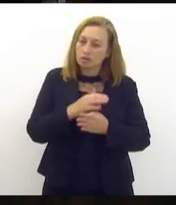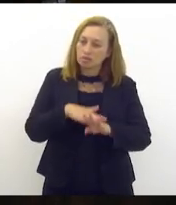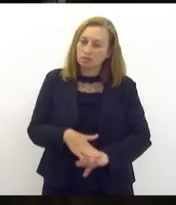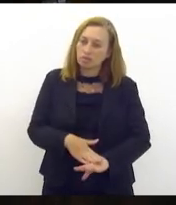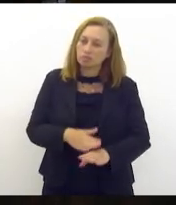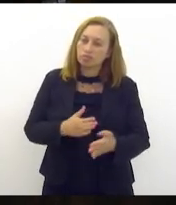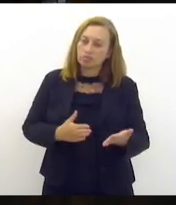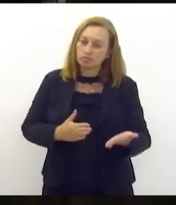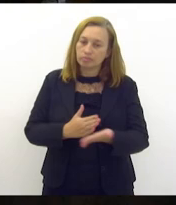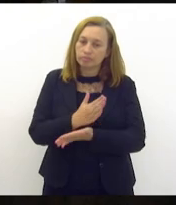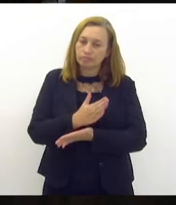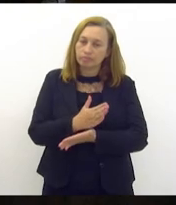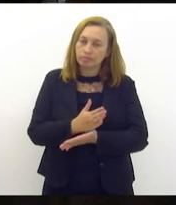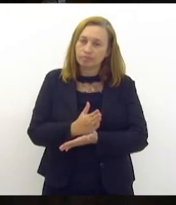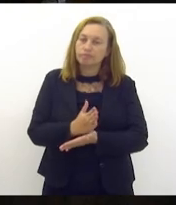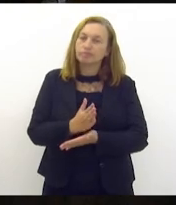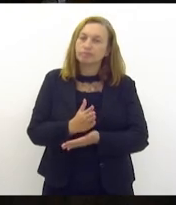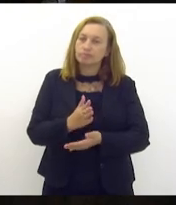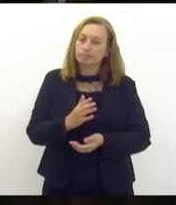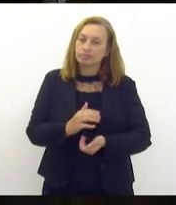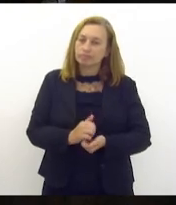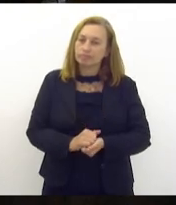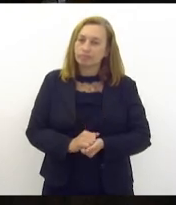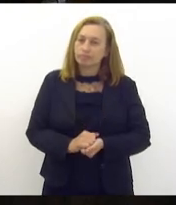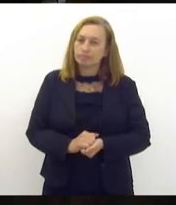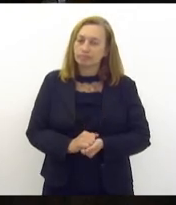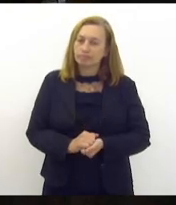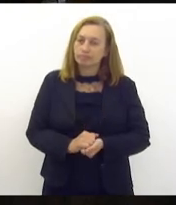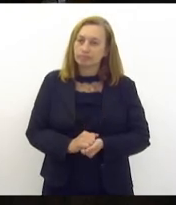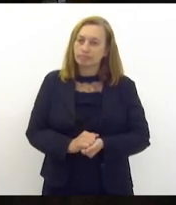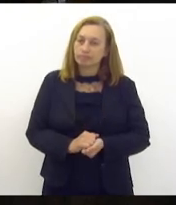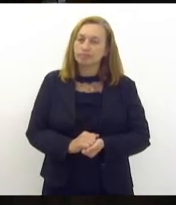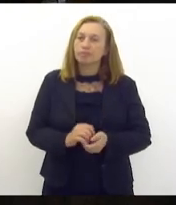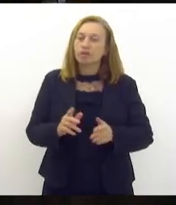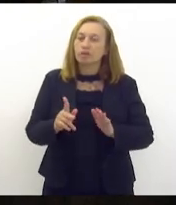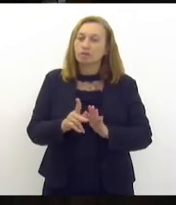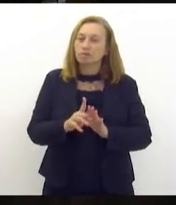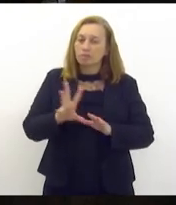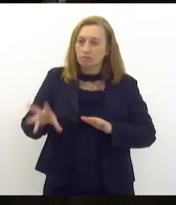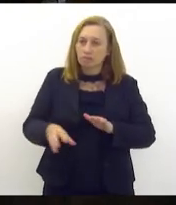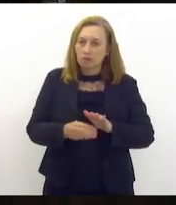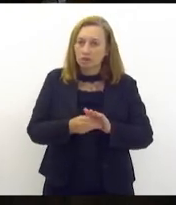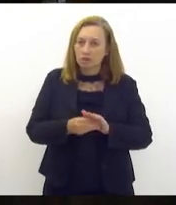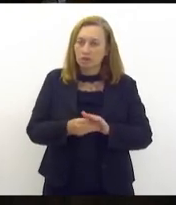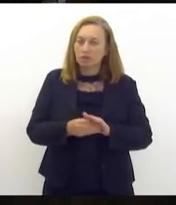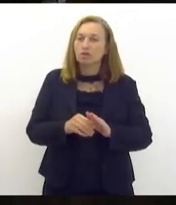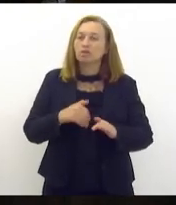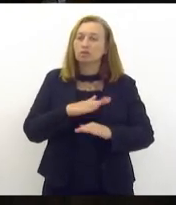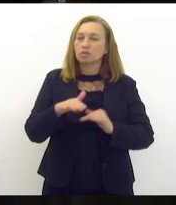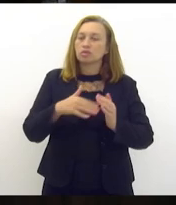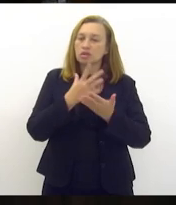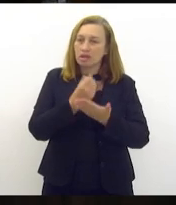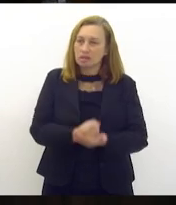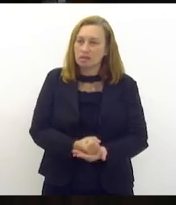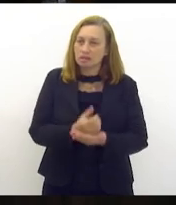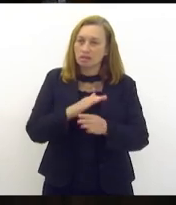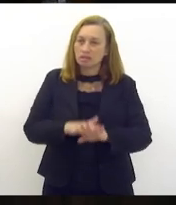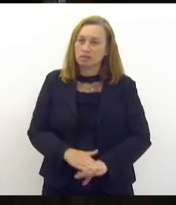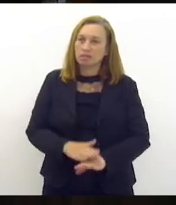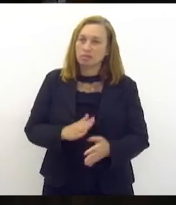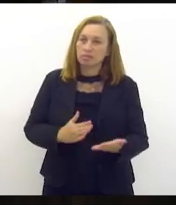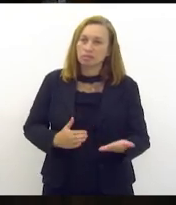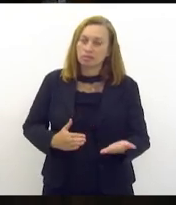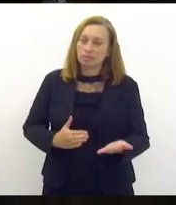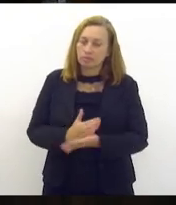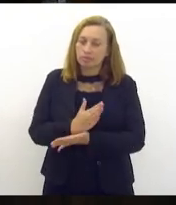permaneçam como estão, em votação... O projeto assim emendado. Senhores que aprovam, permaneçam como